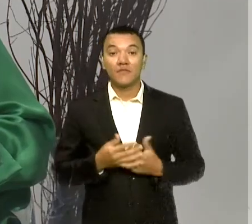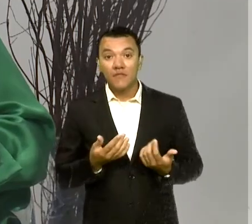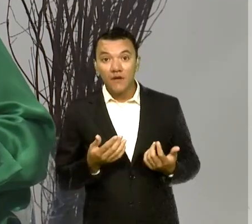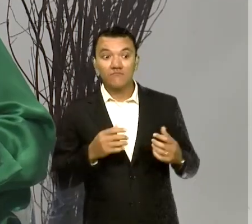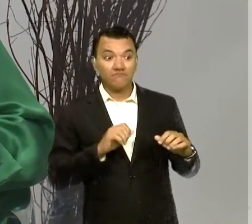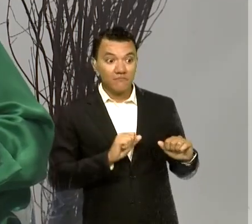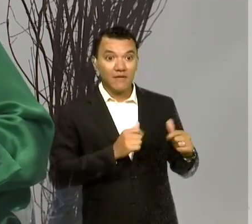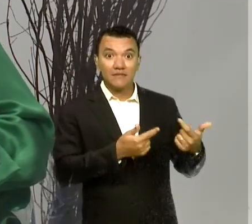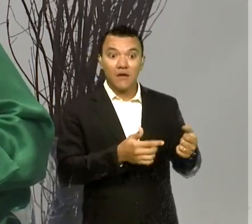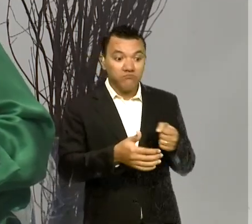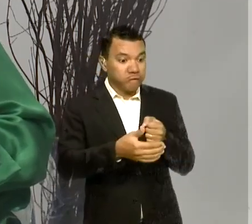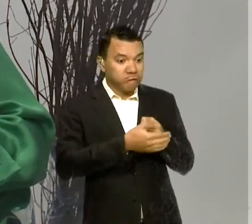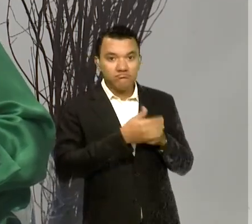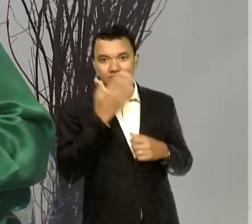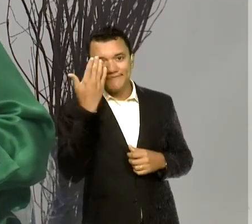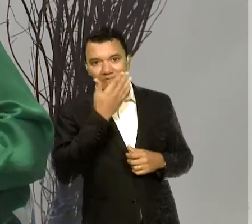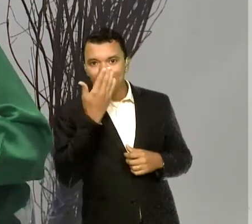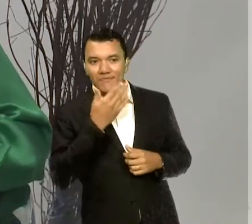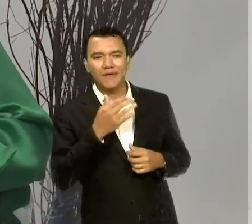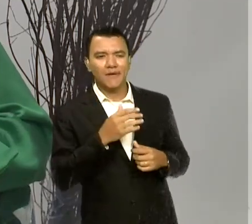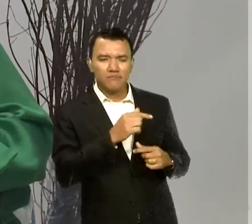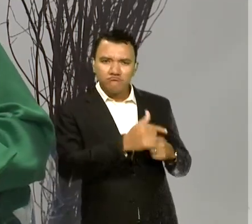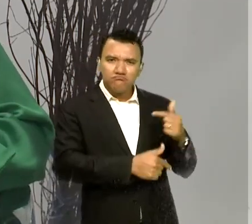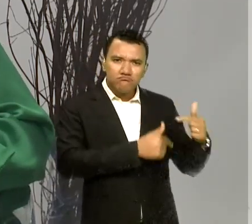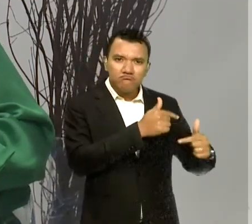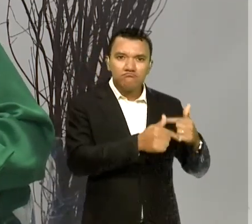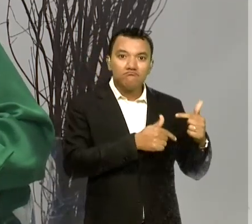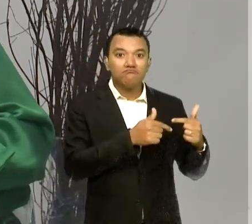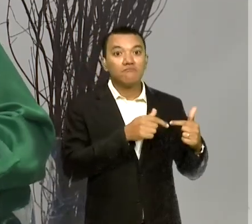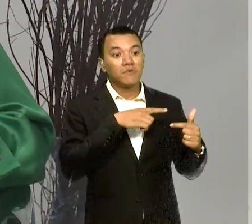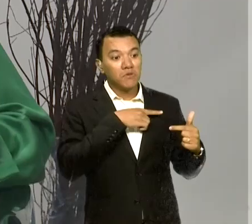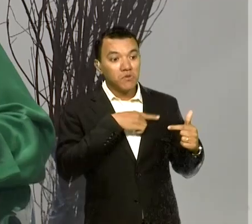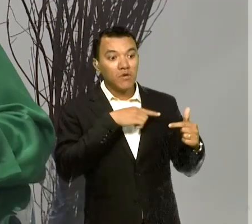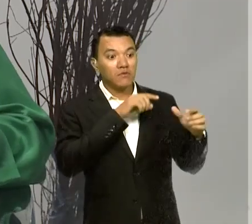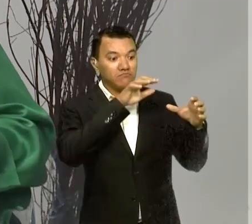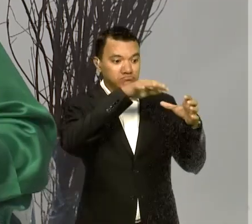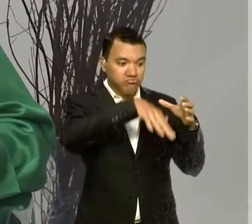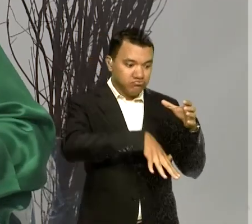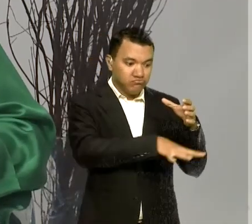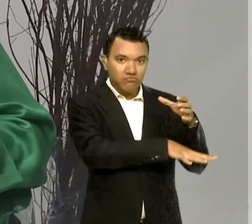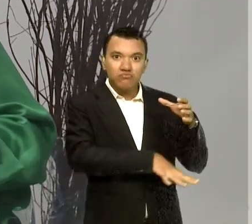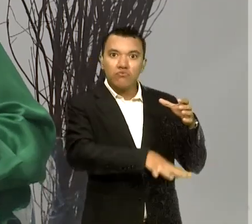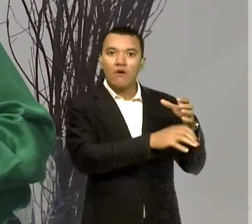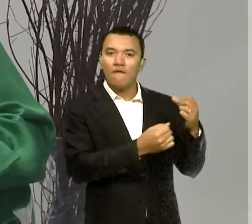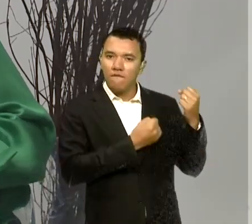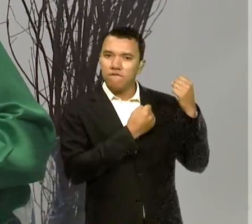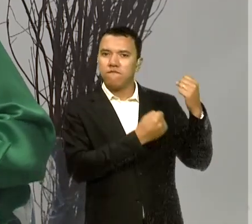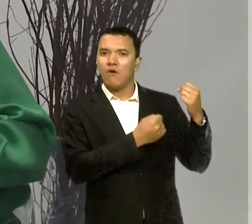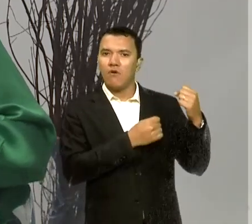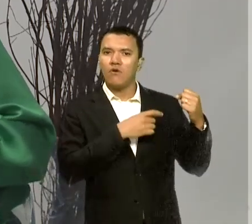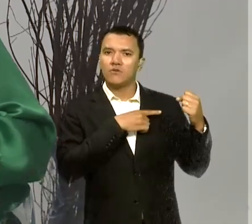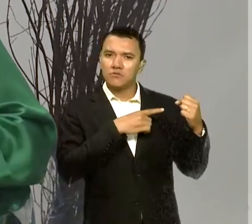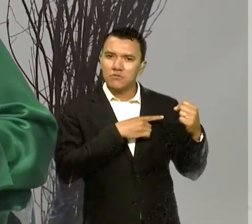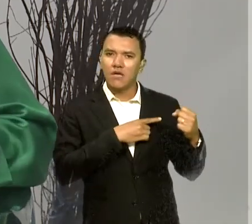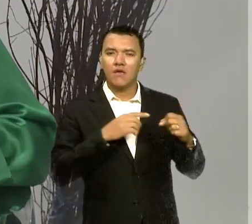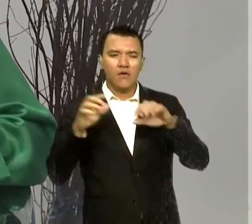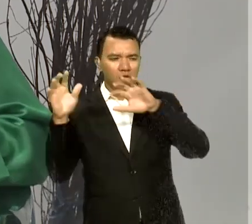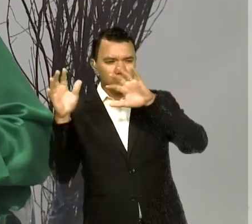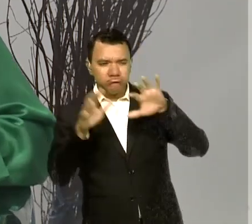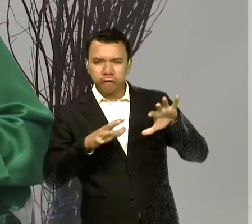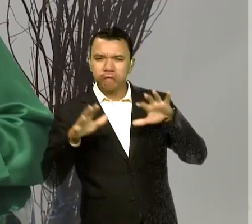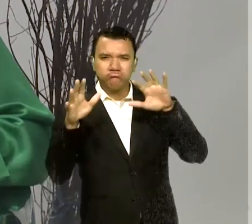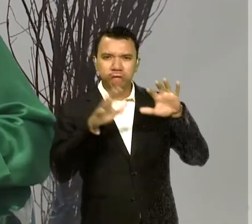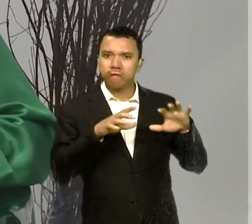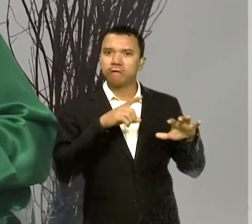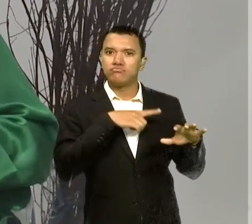ações invisíveis aos nossos olhos que se revelam na existência de um formigueiro forte que sobrevive às adversidades